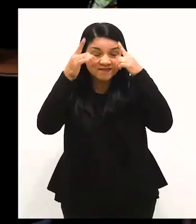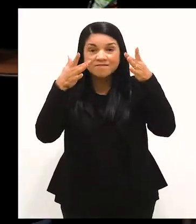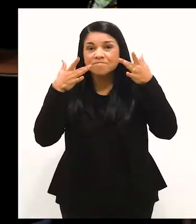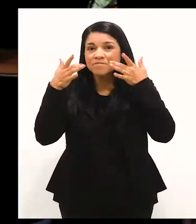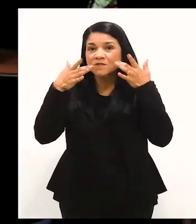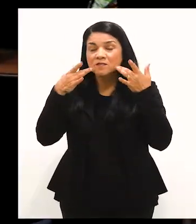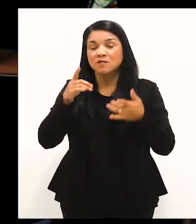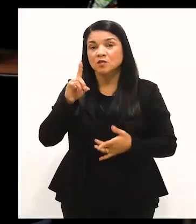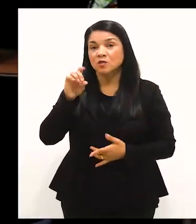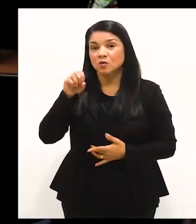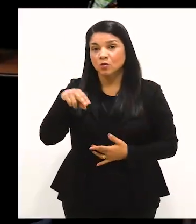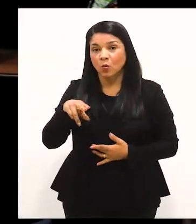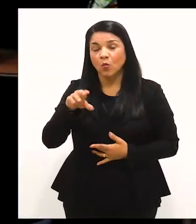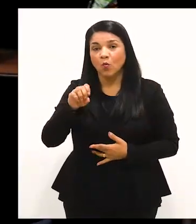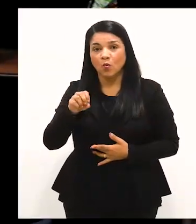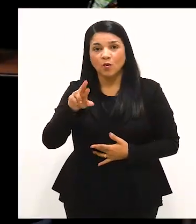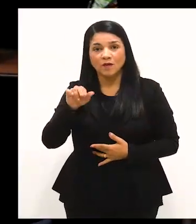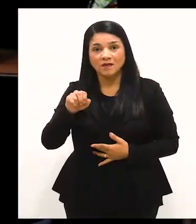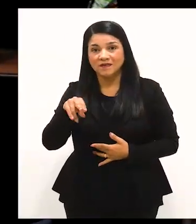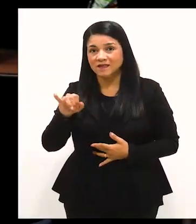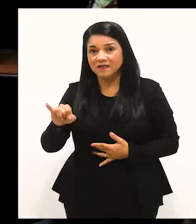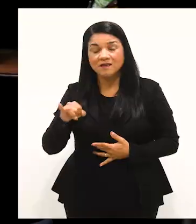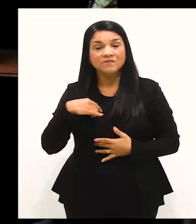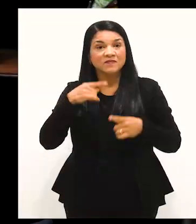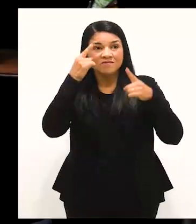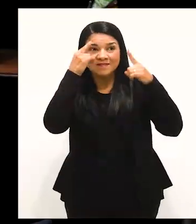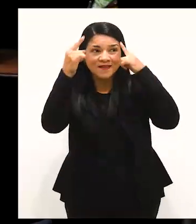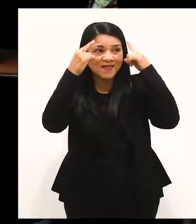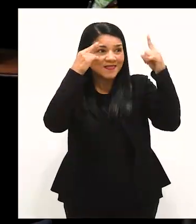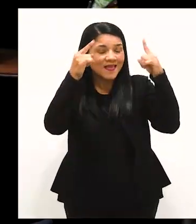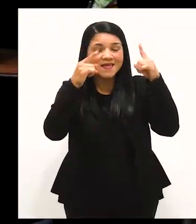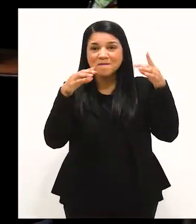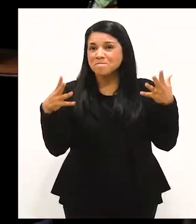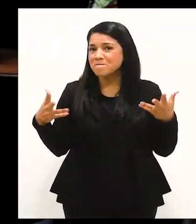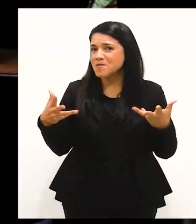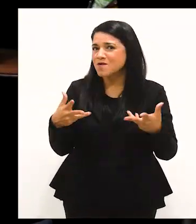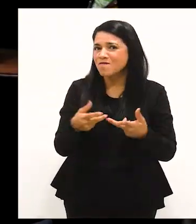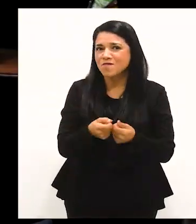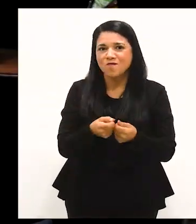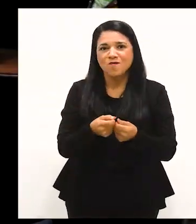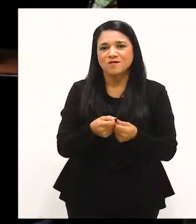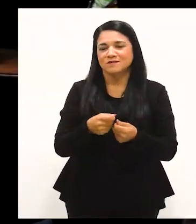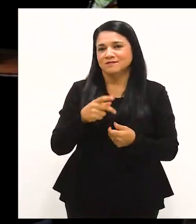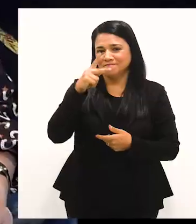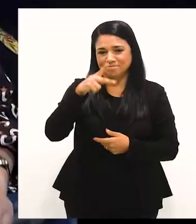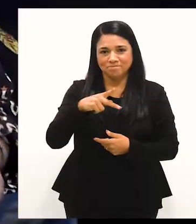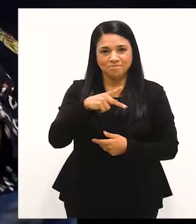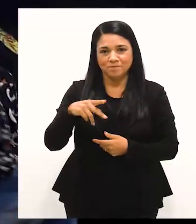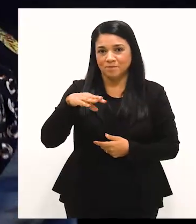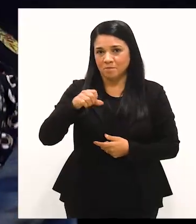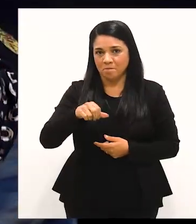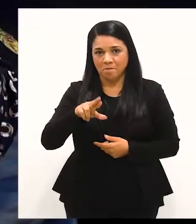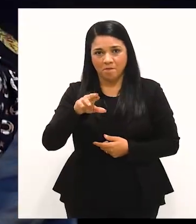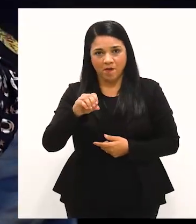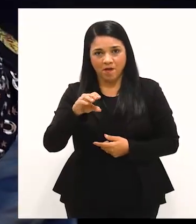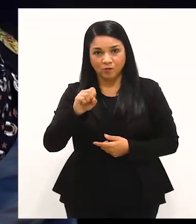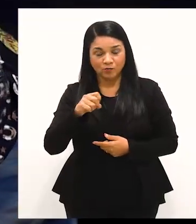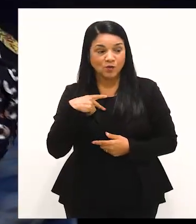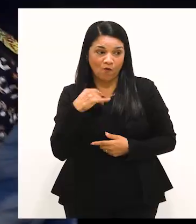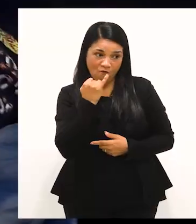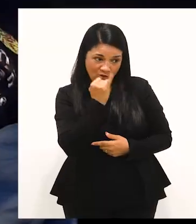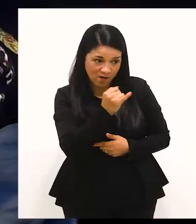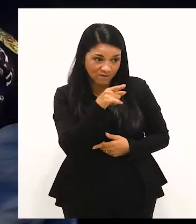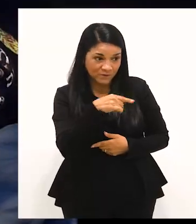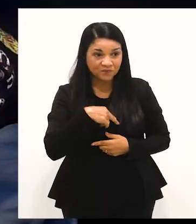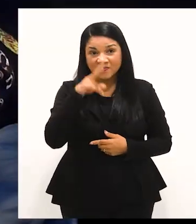para a peça de Dorani eram fantásticas. Tudo. Ele tinha cada ideia. Ele sentava, eu dizia para ele